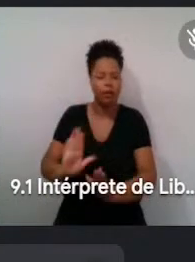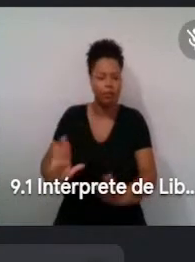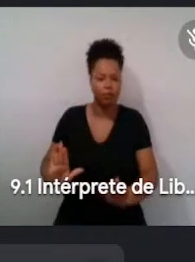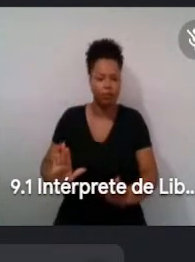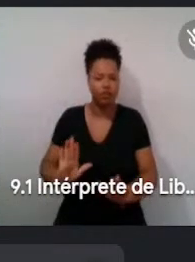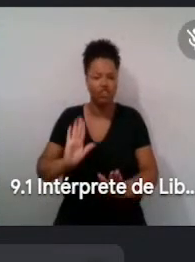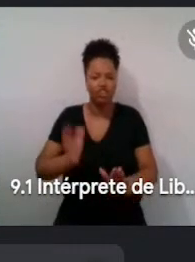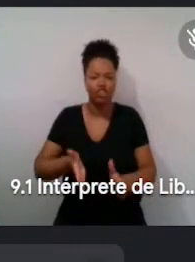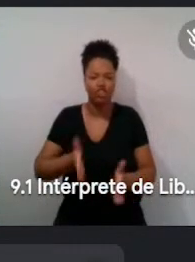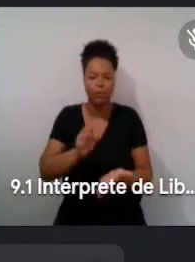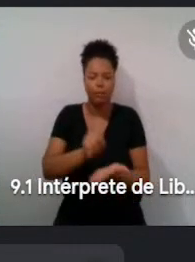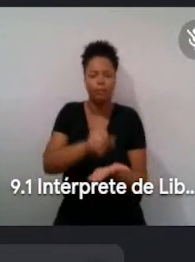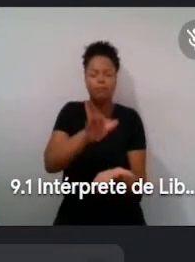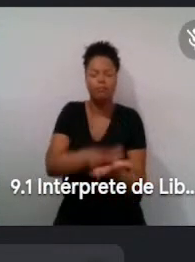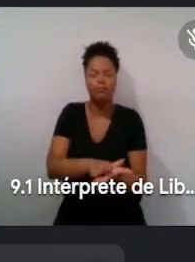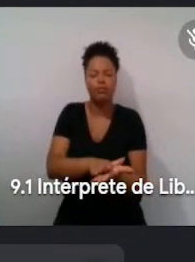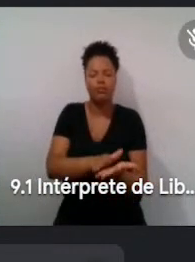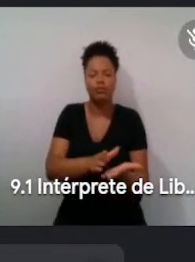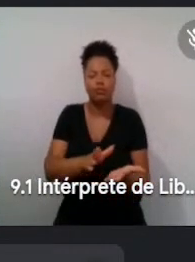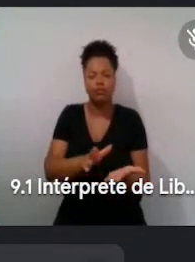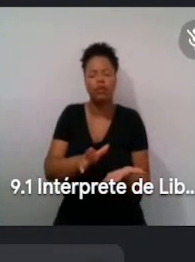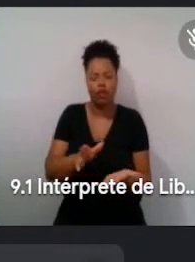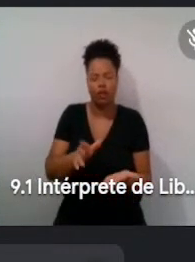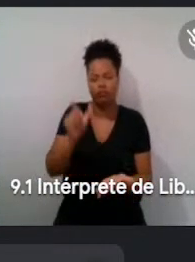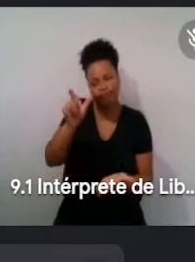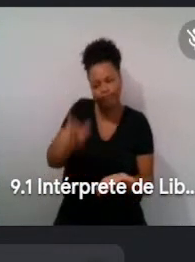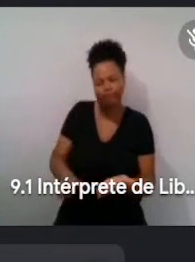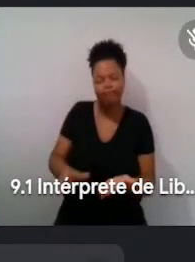uma multa a ser aplicada à hora.